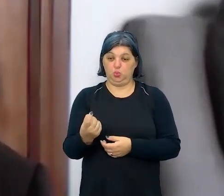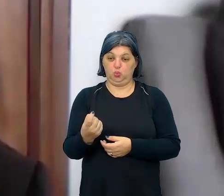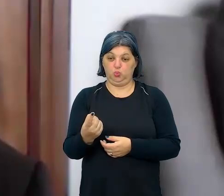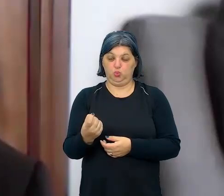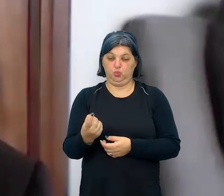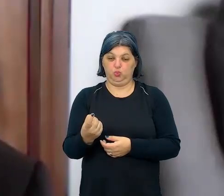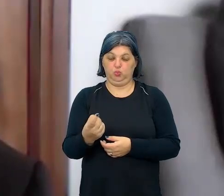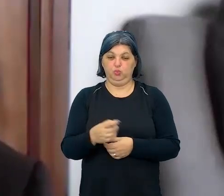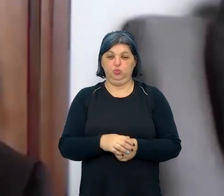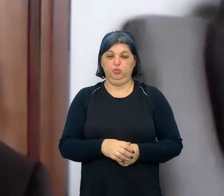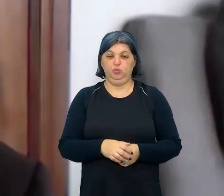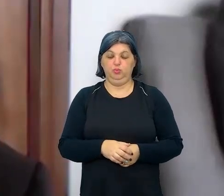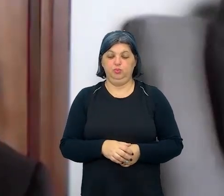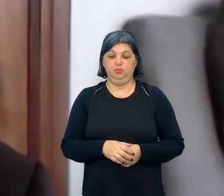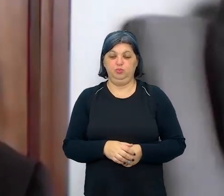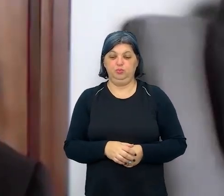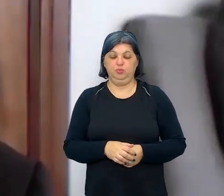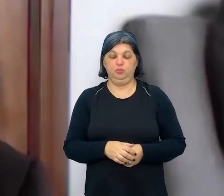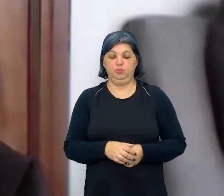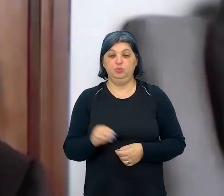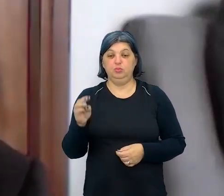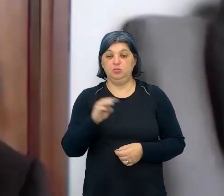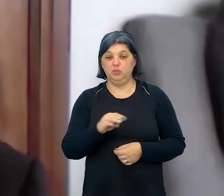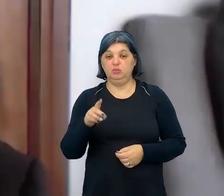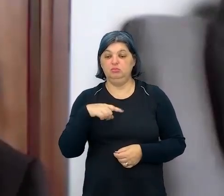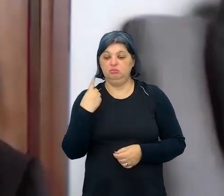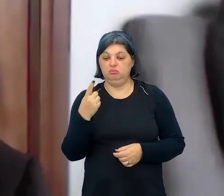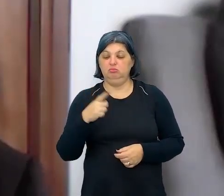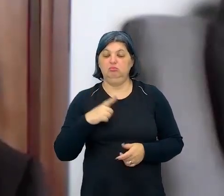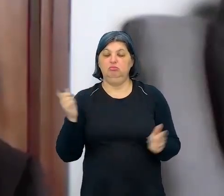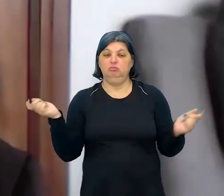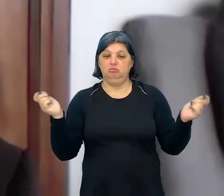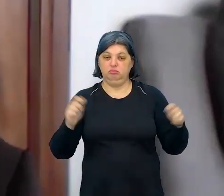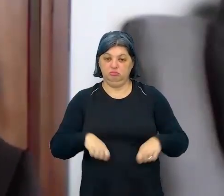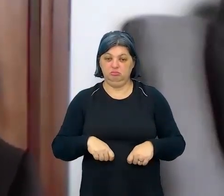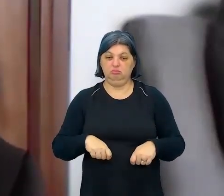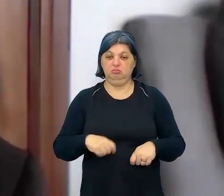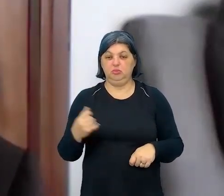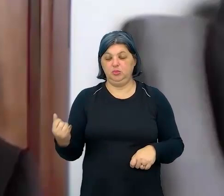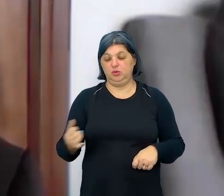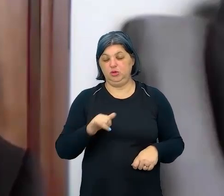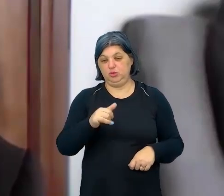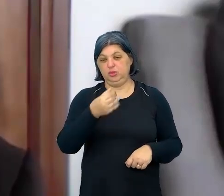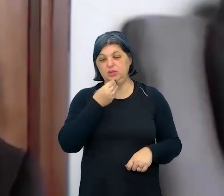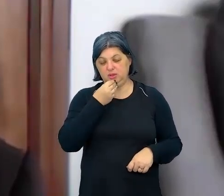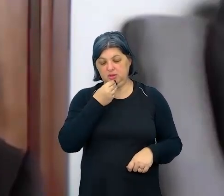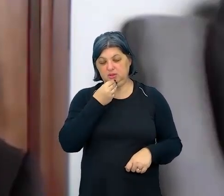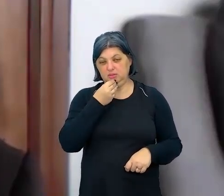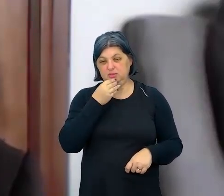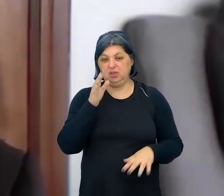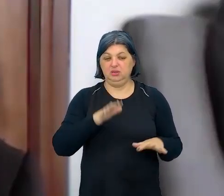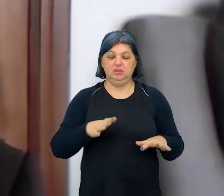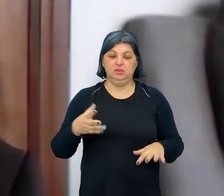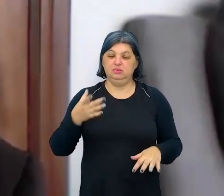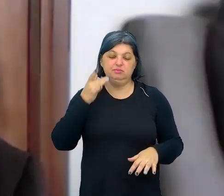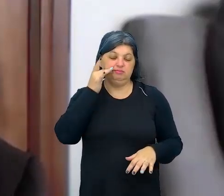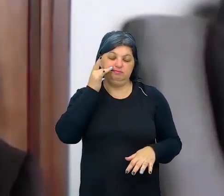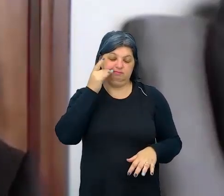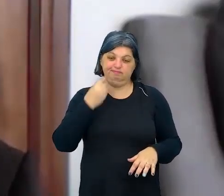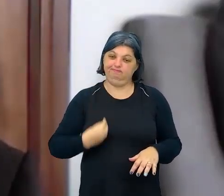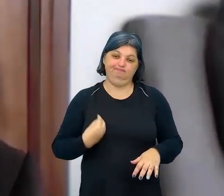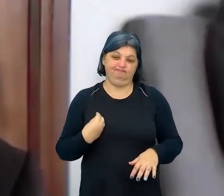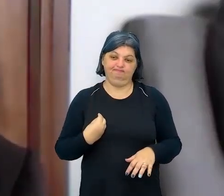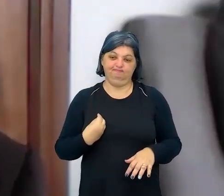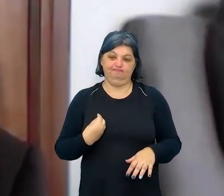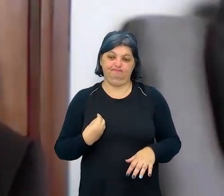né? Ele é um momento que nós temos a oportunidade, infelizmente nós não estamos presencialmente com